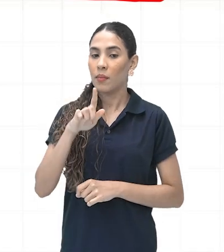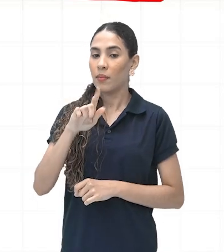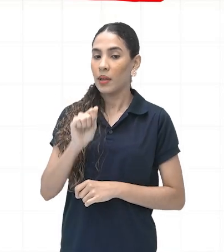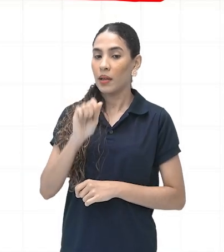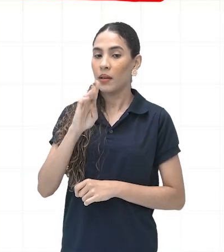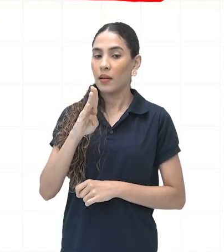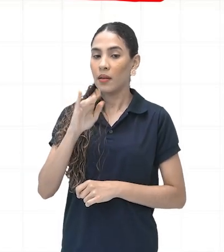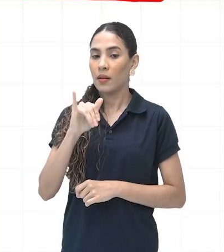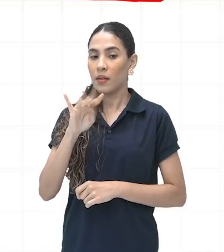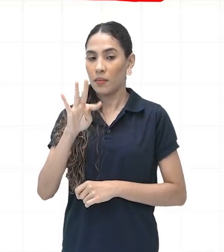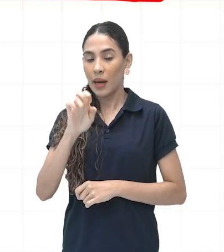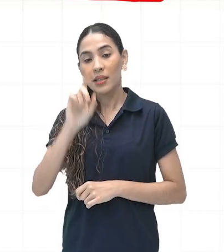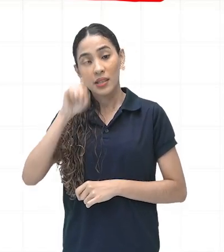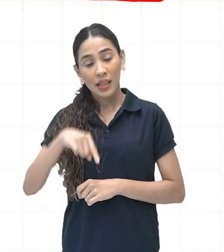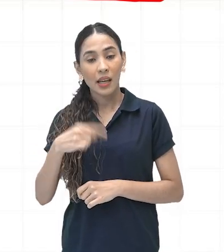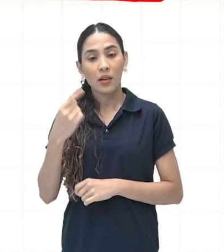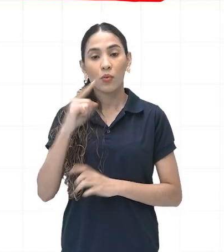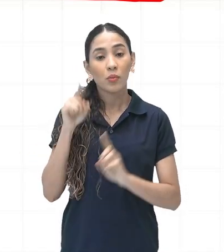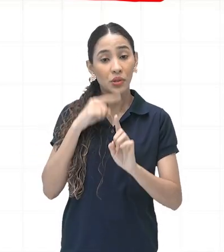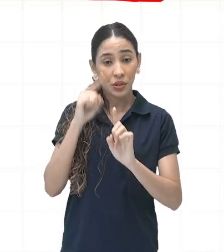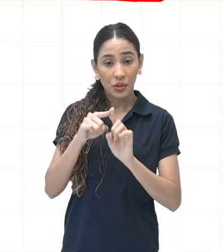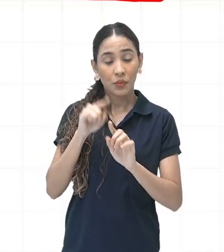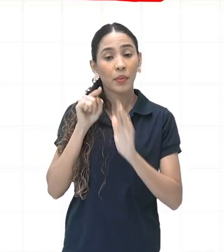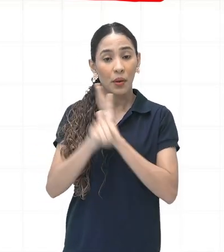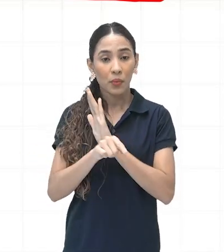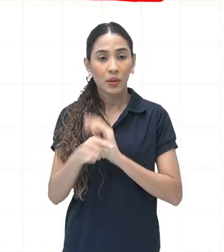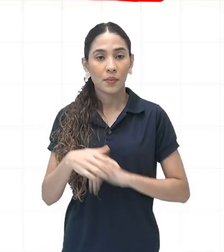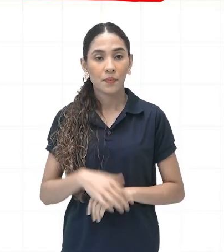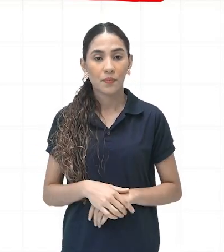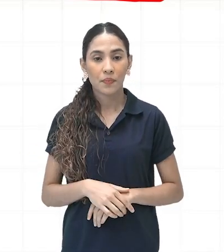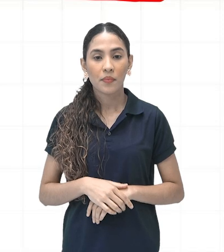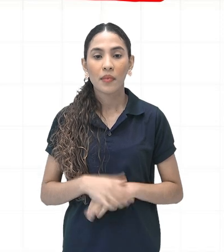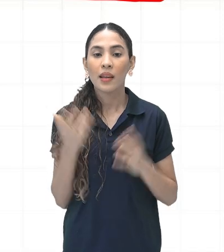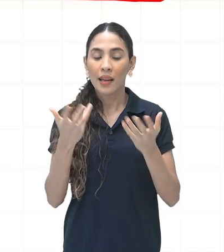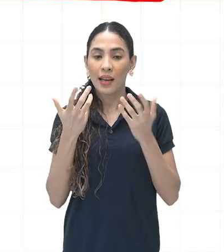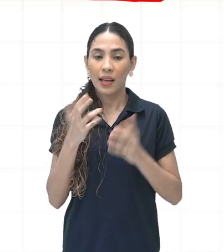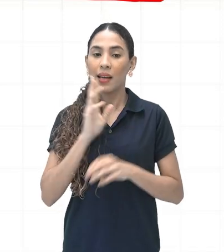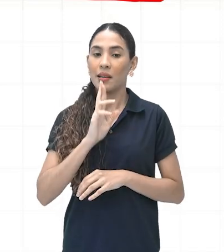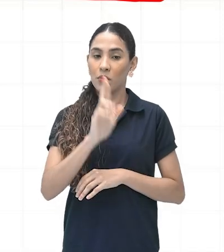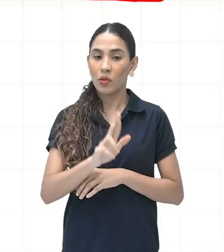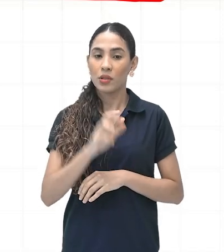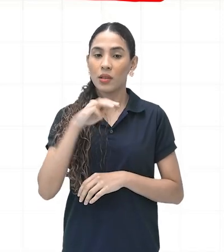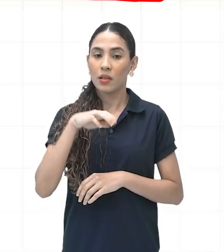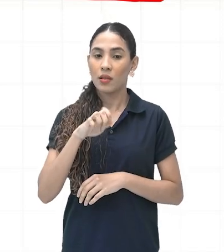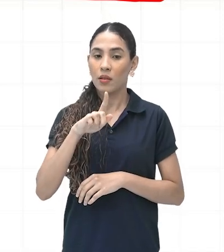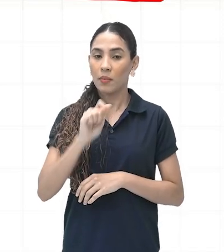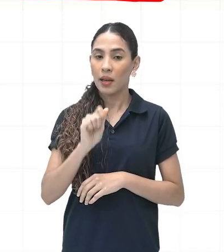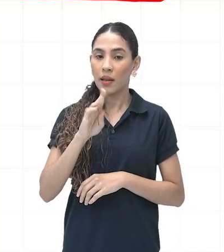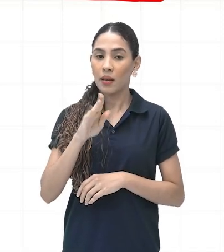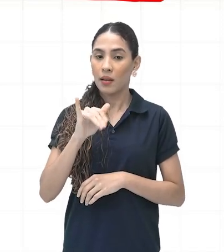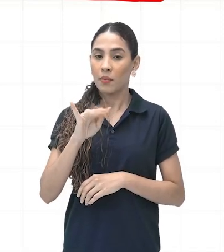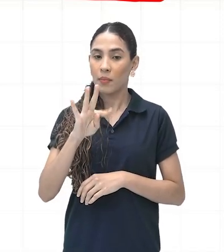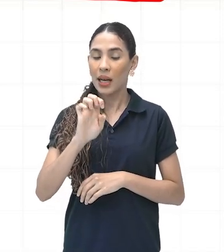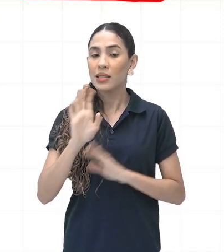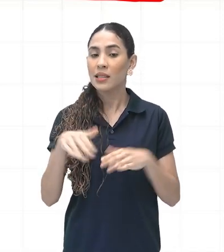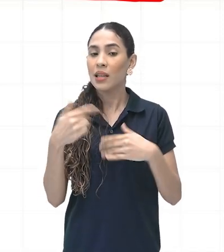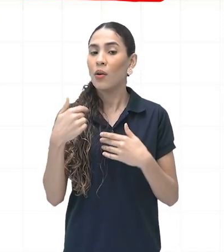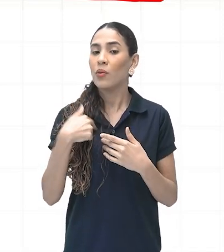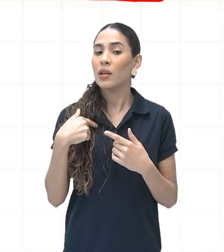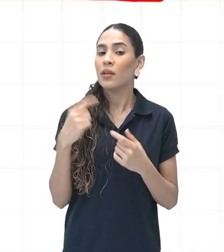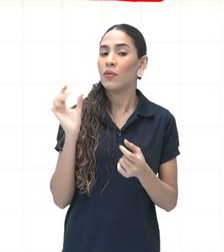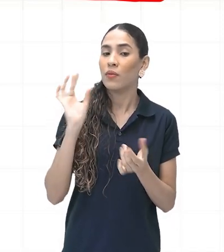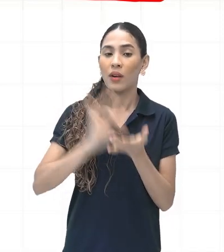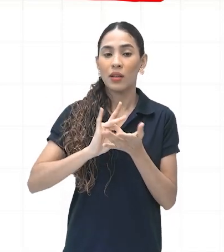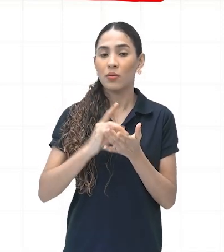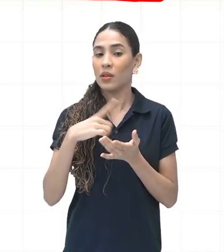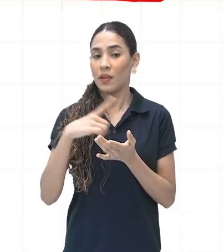que é a intenção aqui dessa questão, né? Ele quer a resposta em megabyte. Então, o que que eu tenho de fato